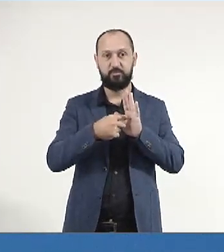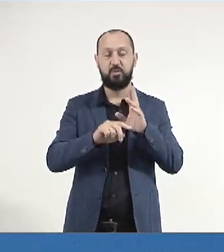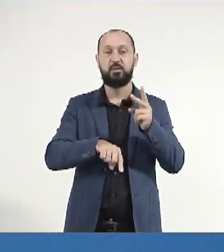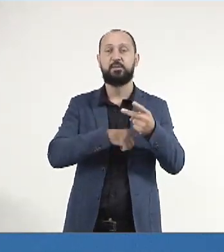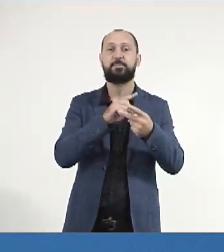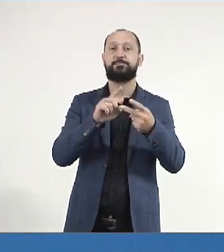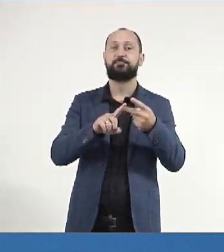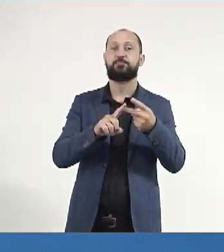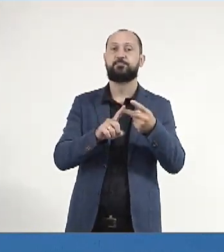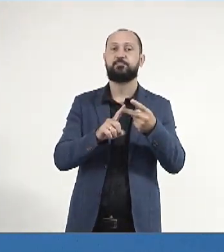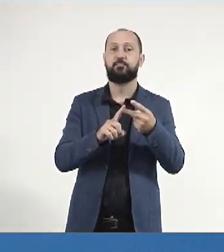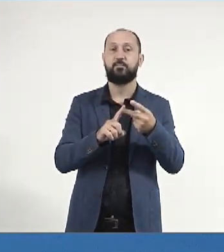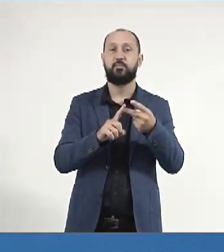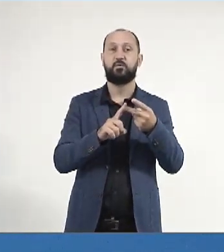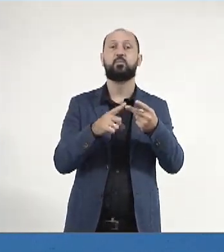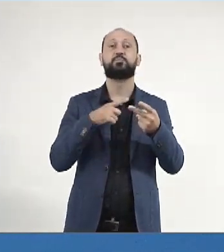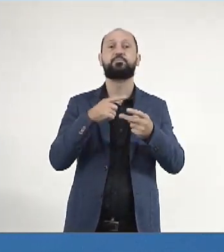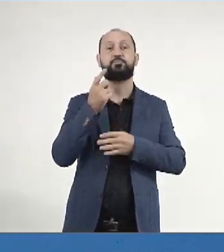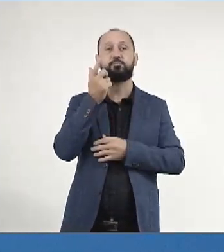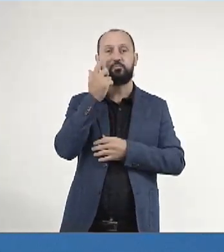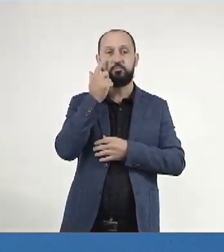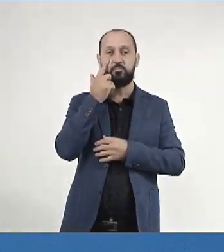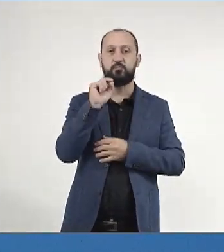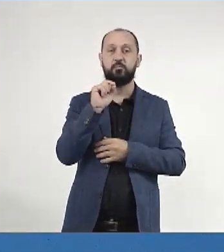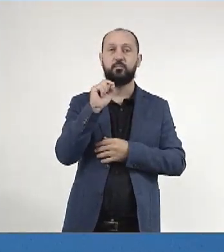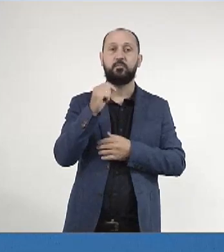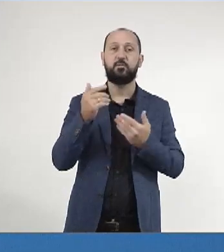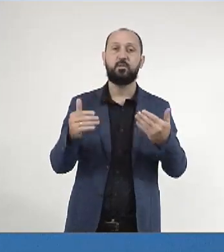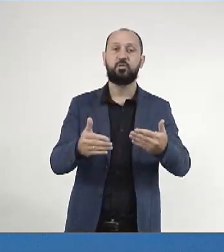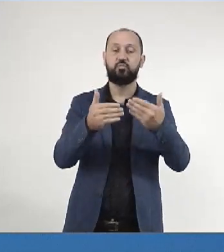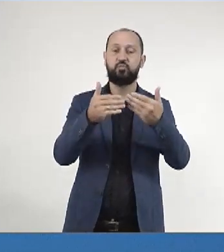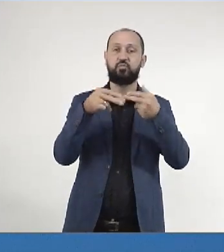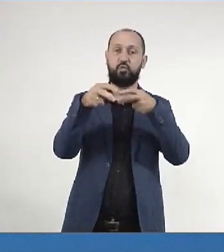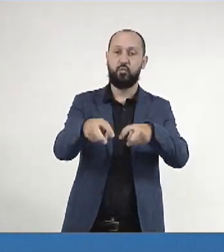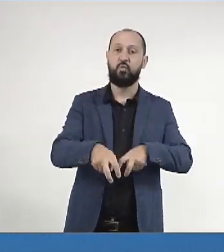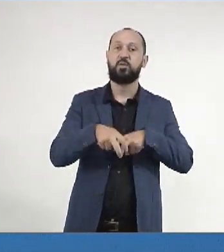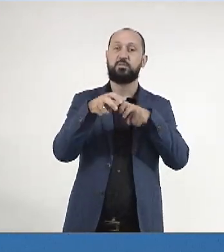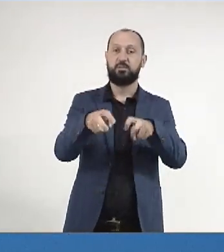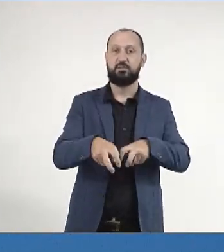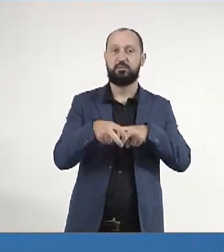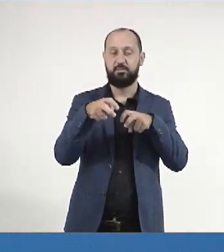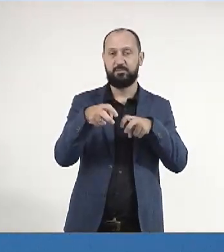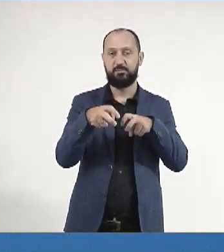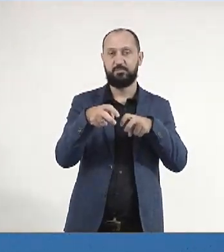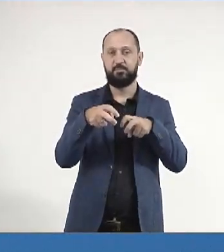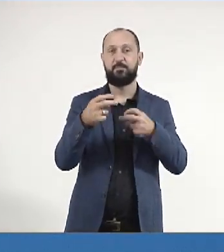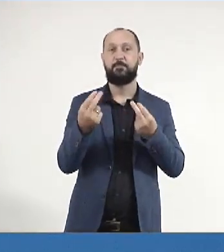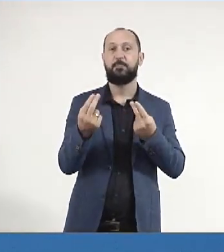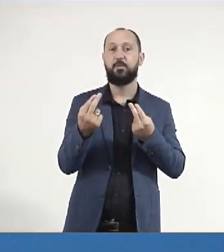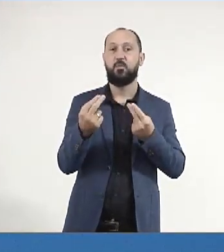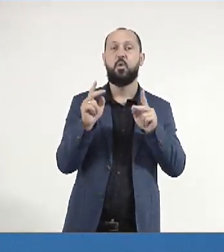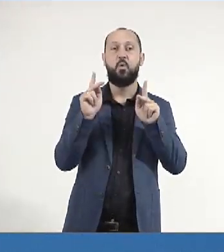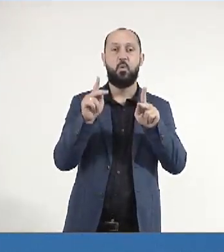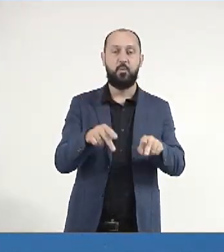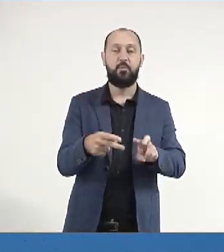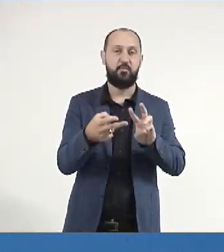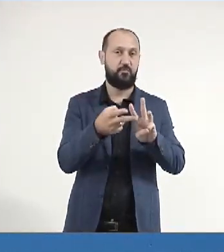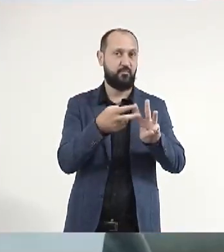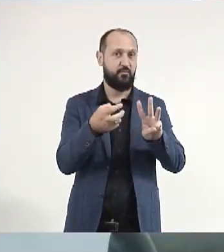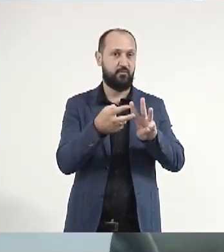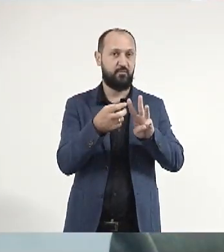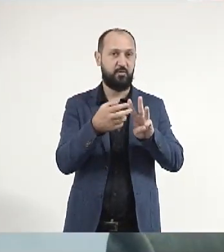Segundo, quando eu vejo tantos fazendeiros como os povos